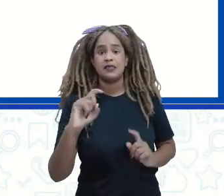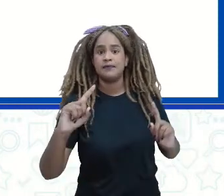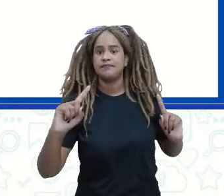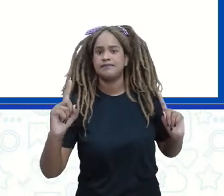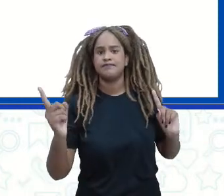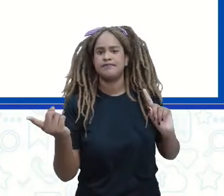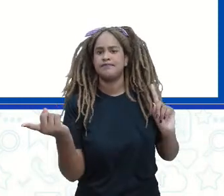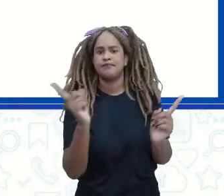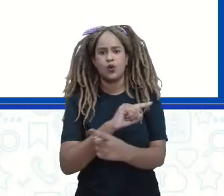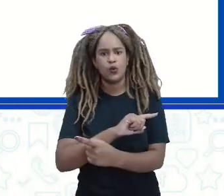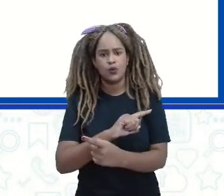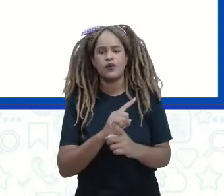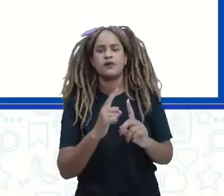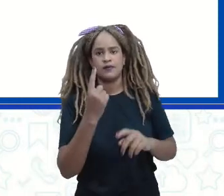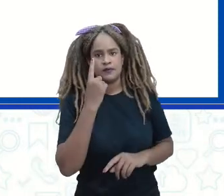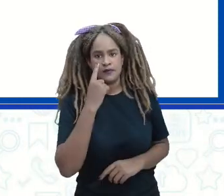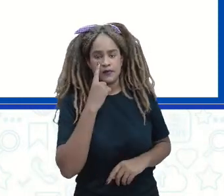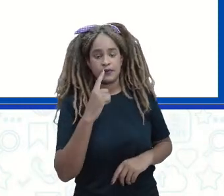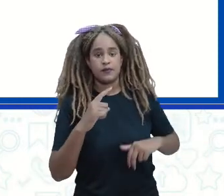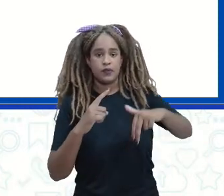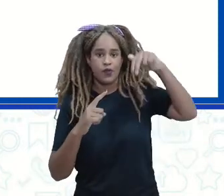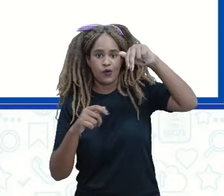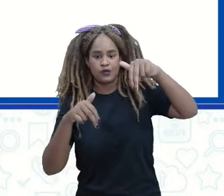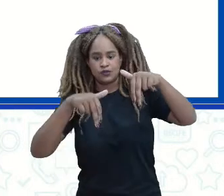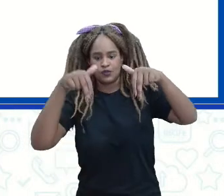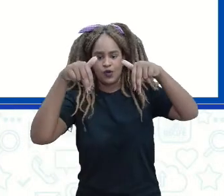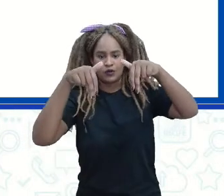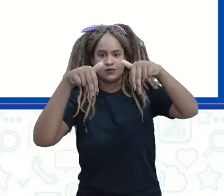colocar polo norte com polo norte?